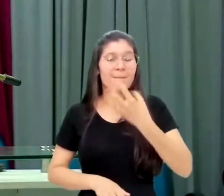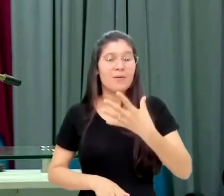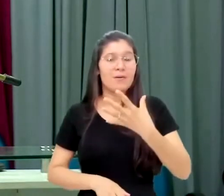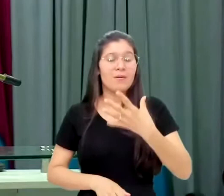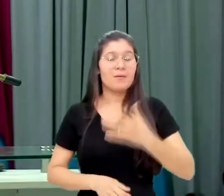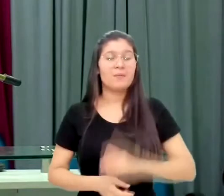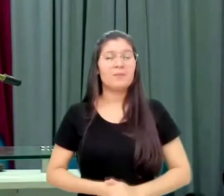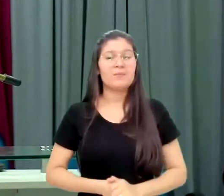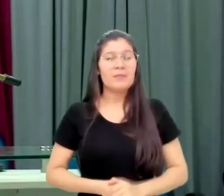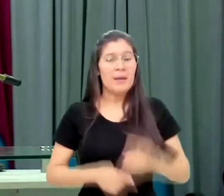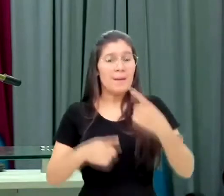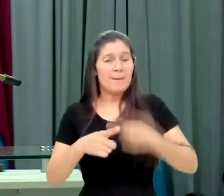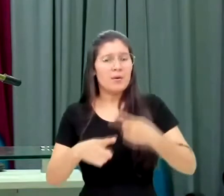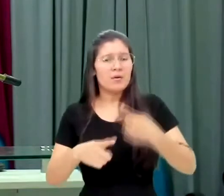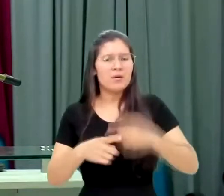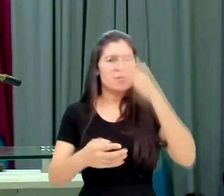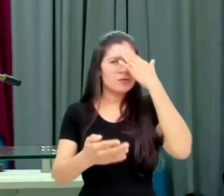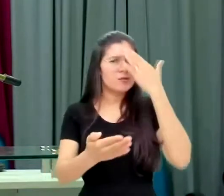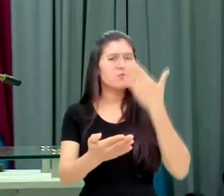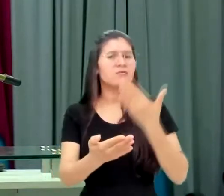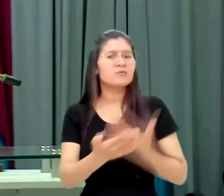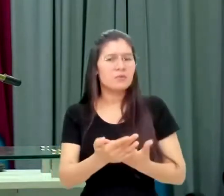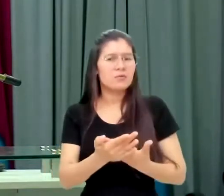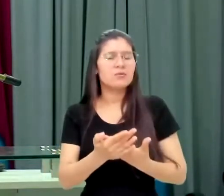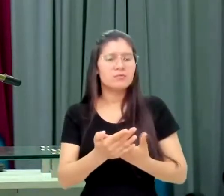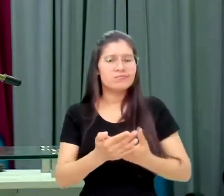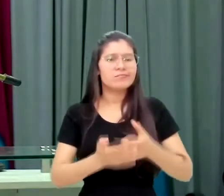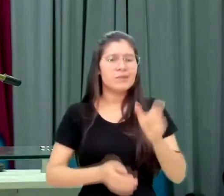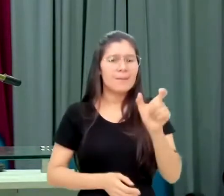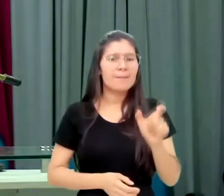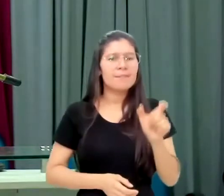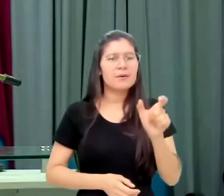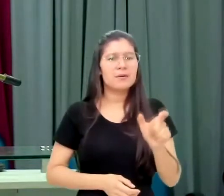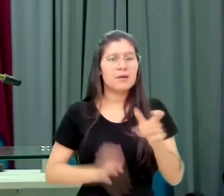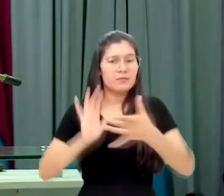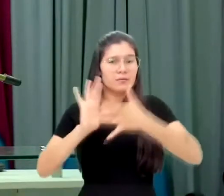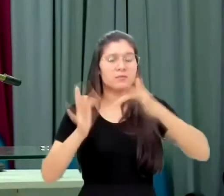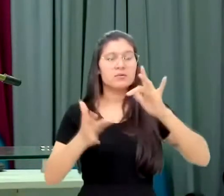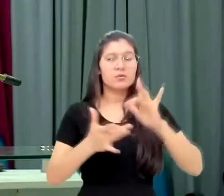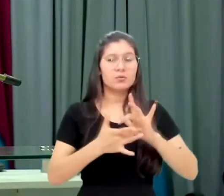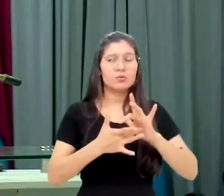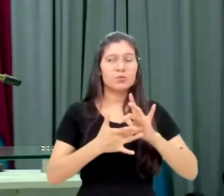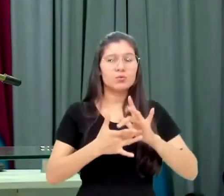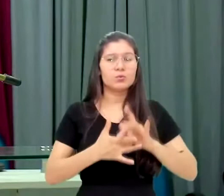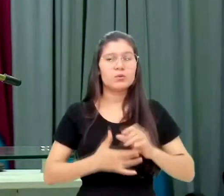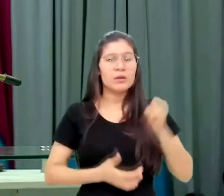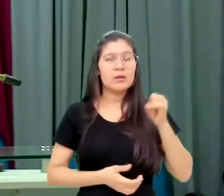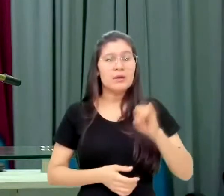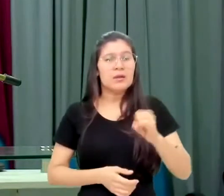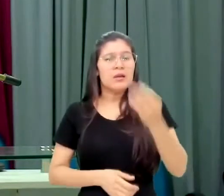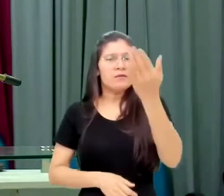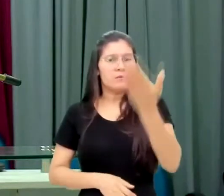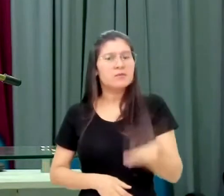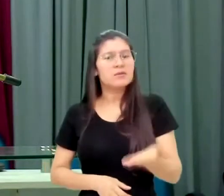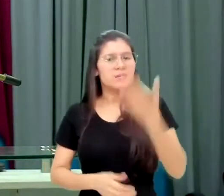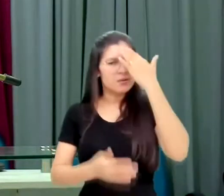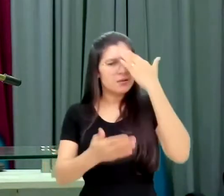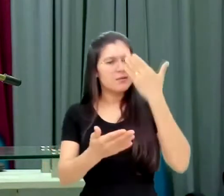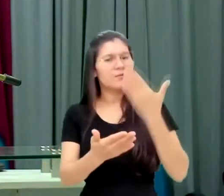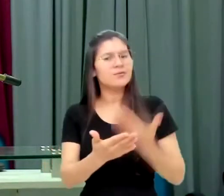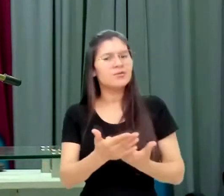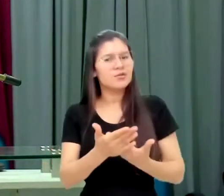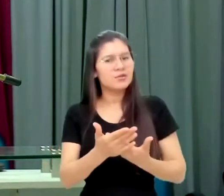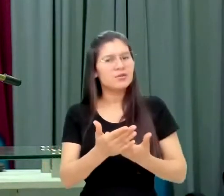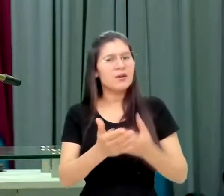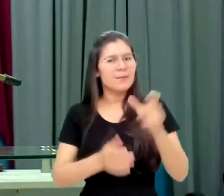creu na palavra de Deus. Se você quer viver um milagre na sua vida, querido, então coloque a palavra do Senhor no teu